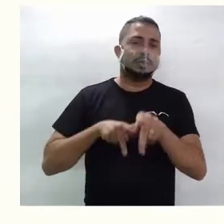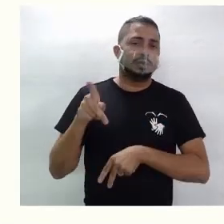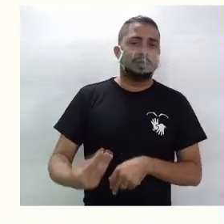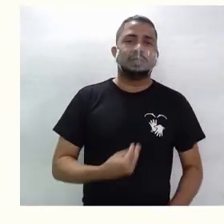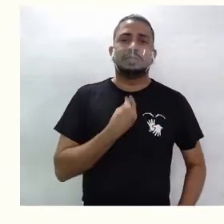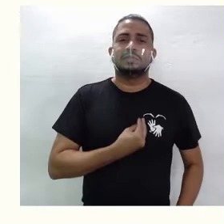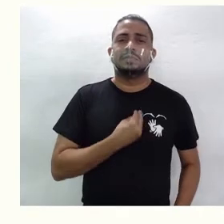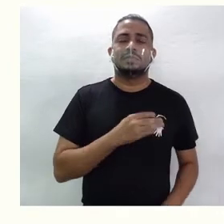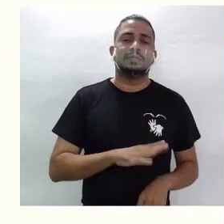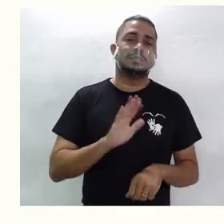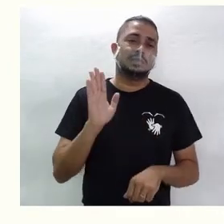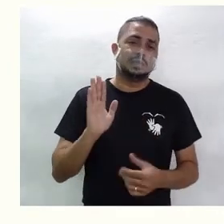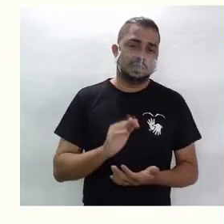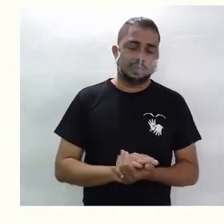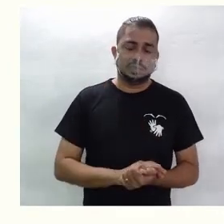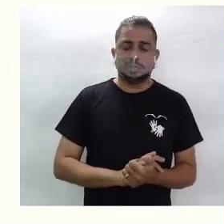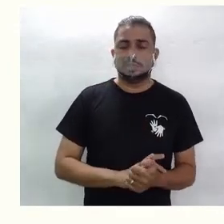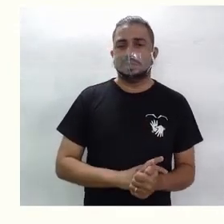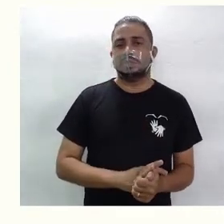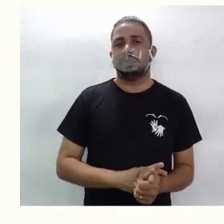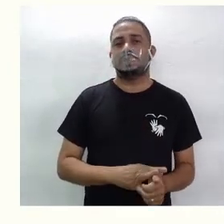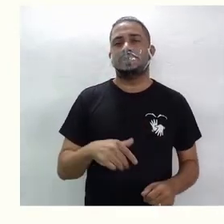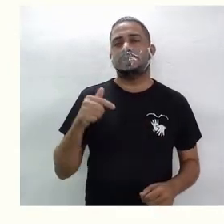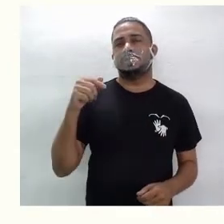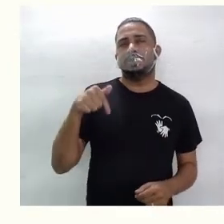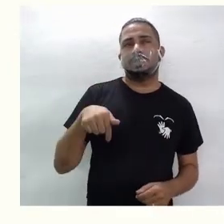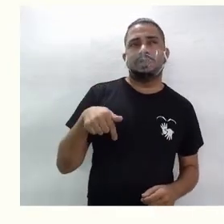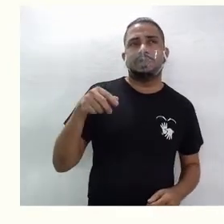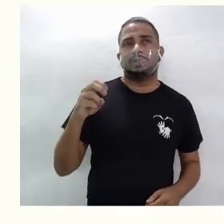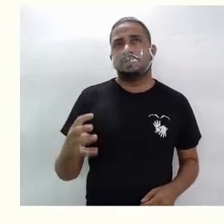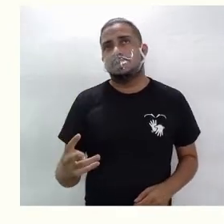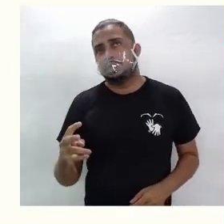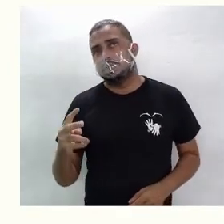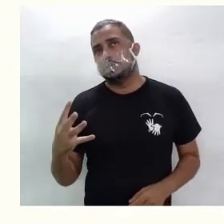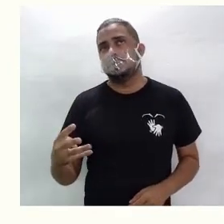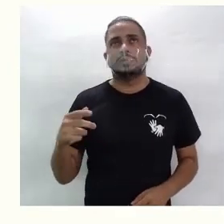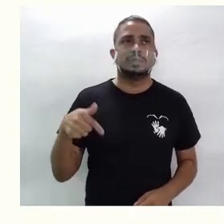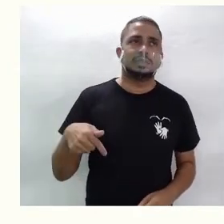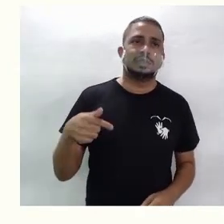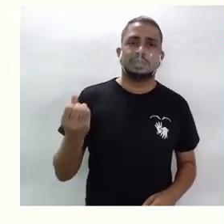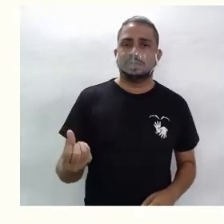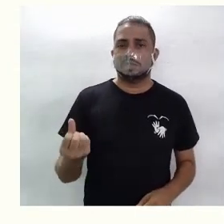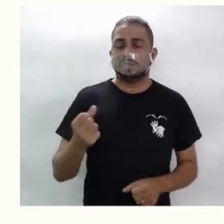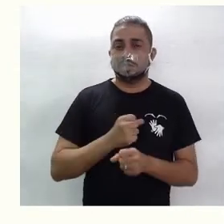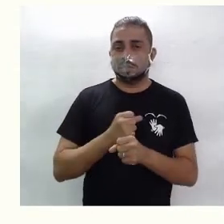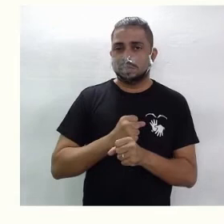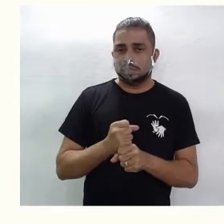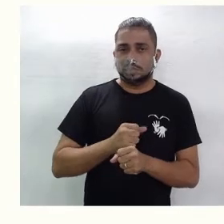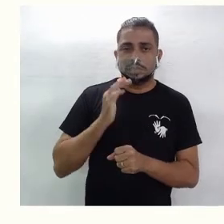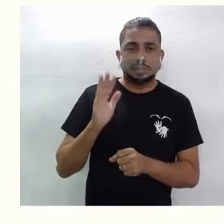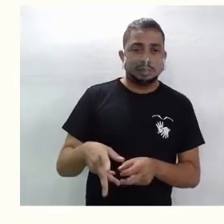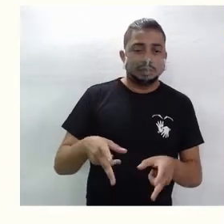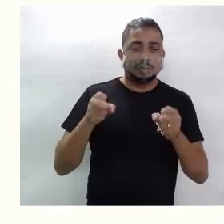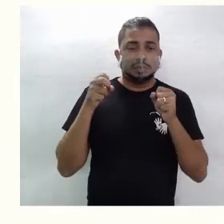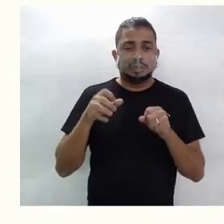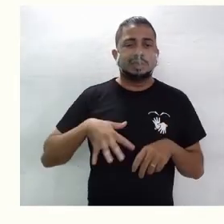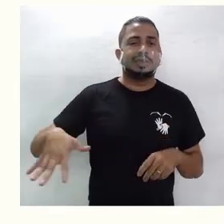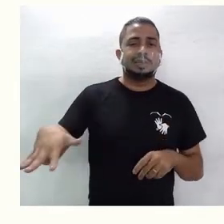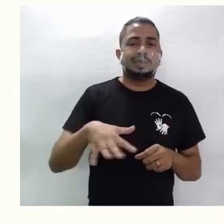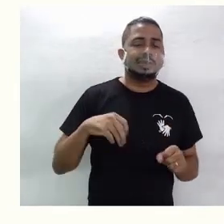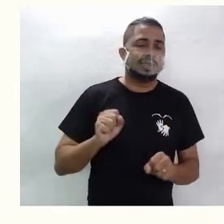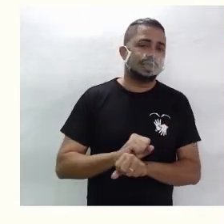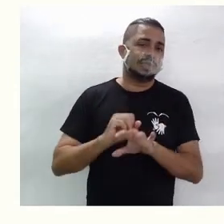vivem mais, tá? Cerca ali de 74 a 76 anos. Já quando observamos as áreas mais claras,